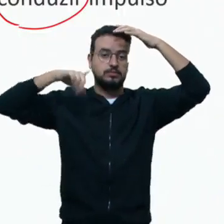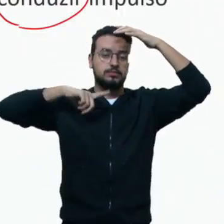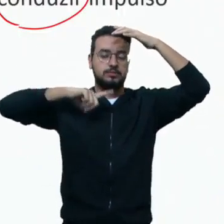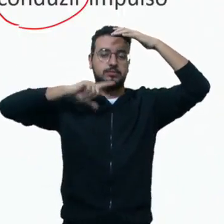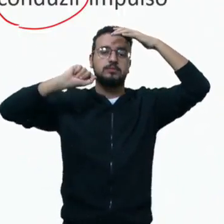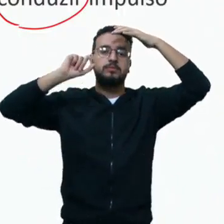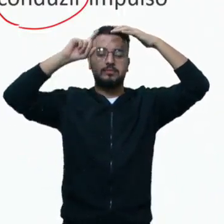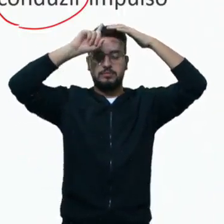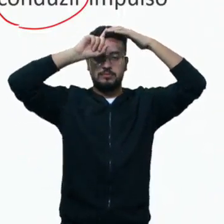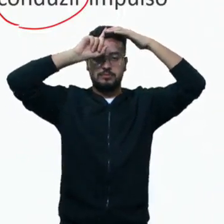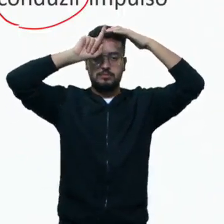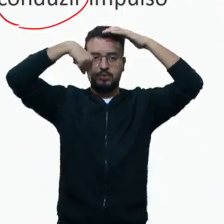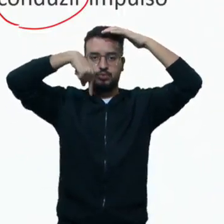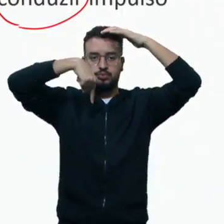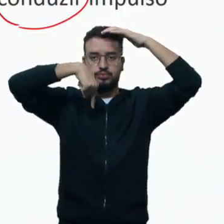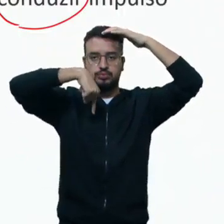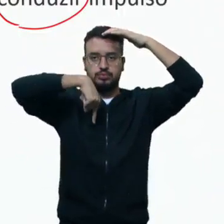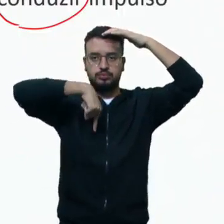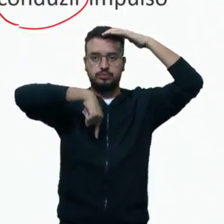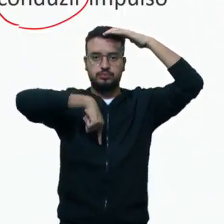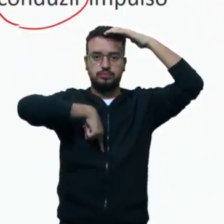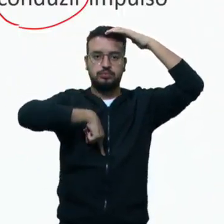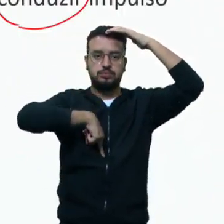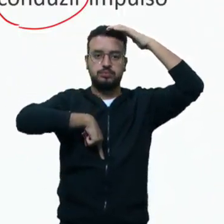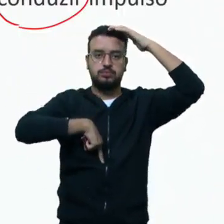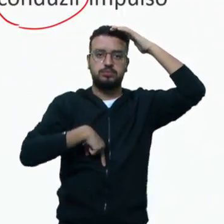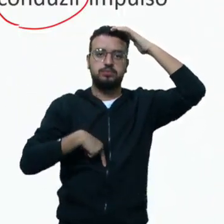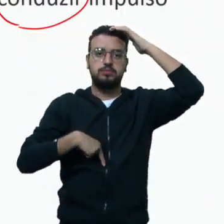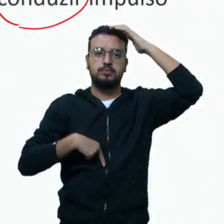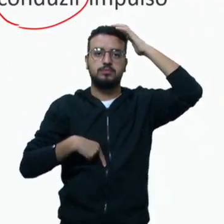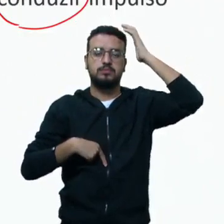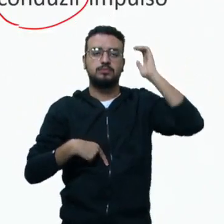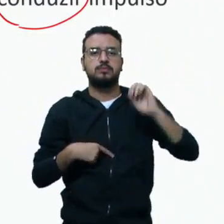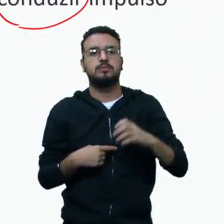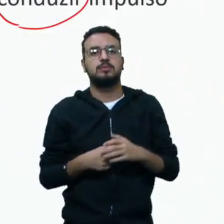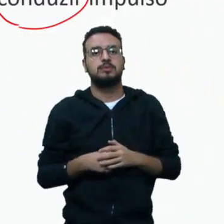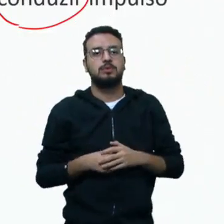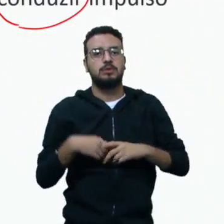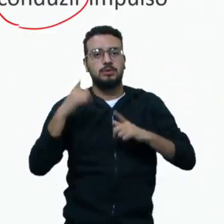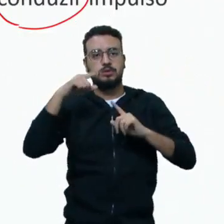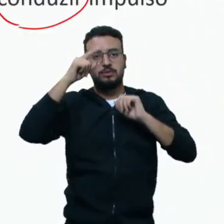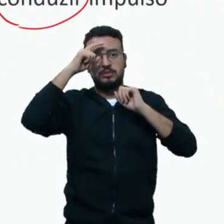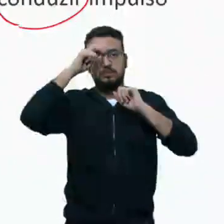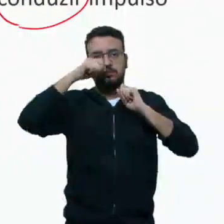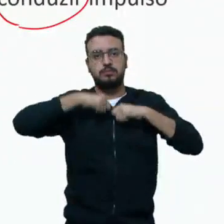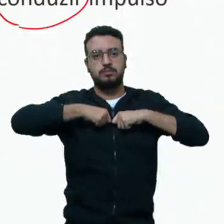sentido inverso pelas vias centrífugas, ou seja, as vias